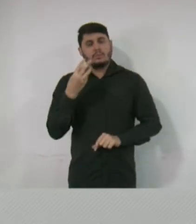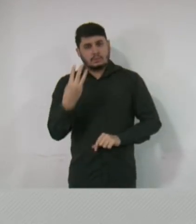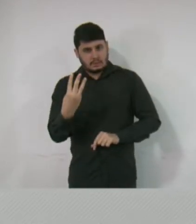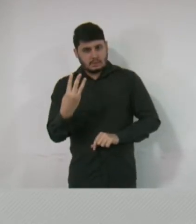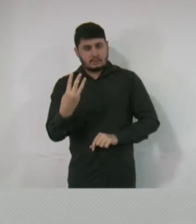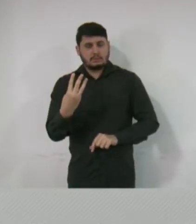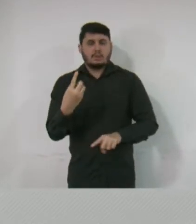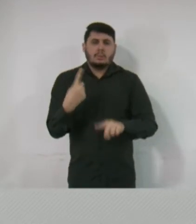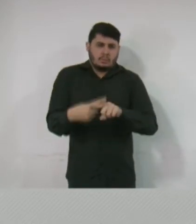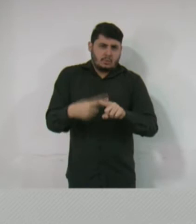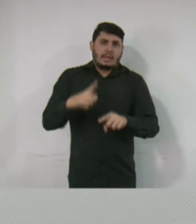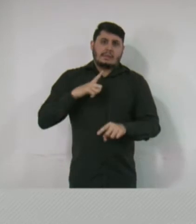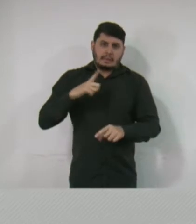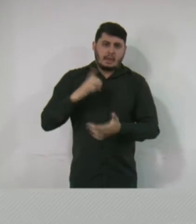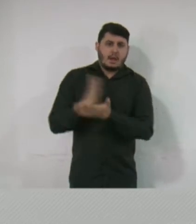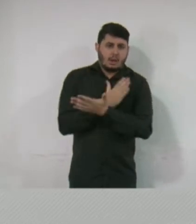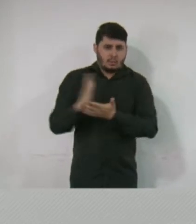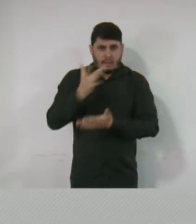nossas unidades.